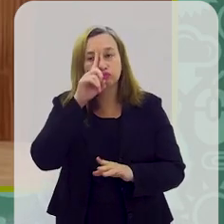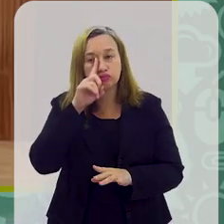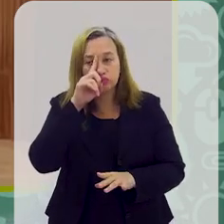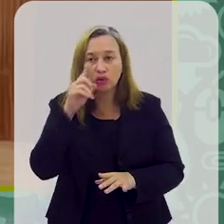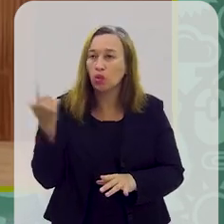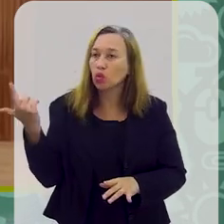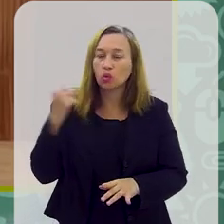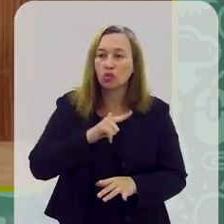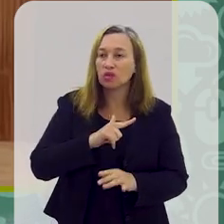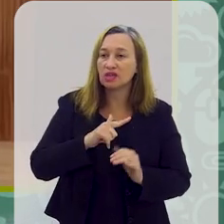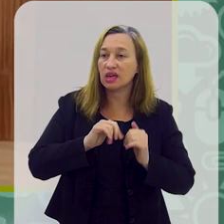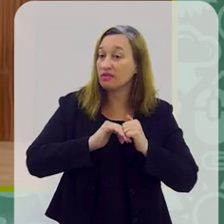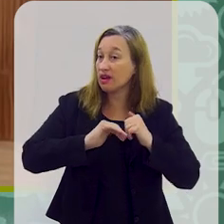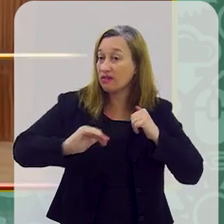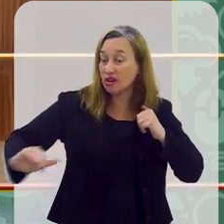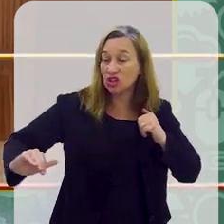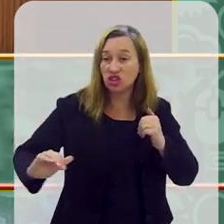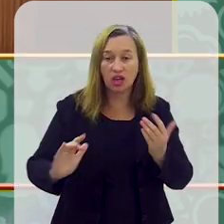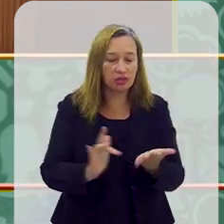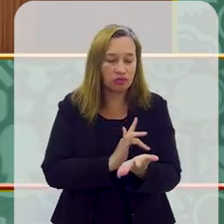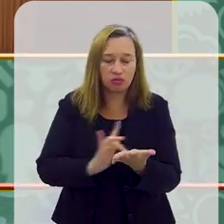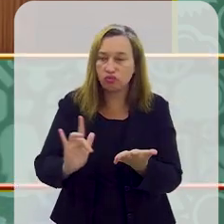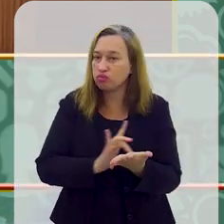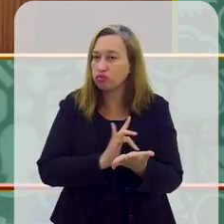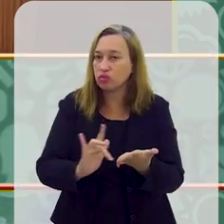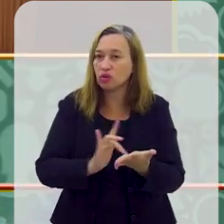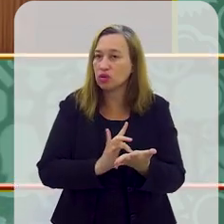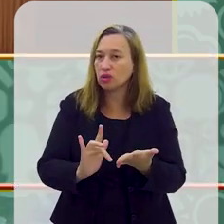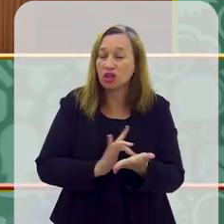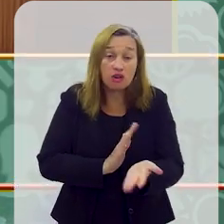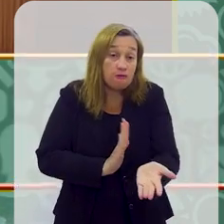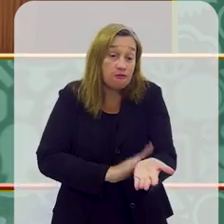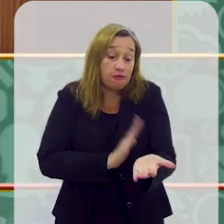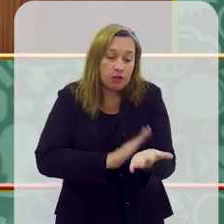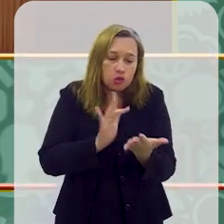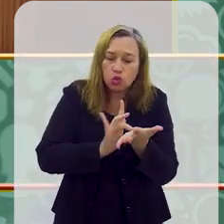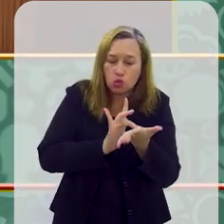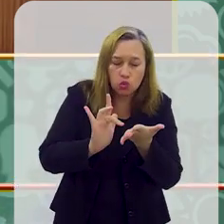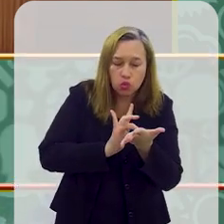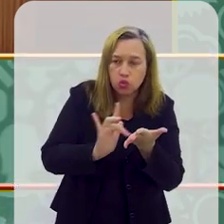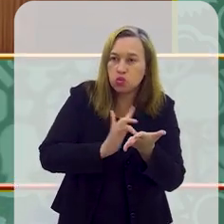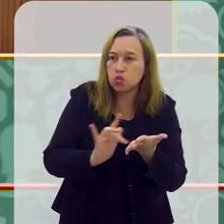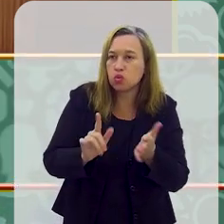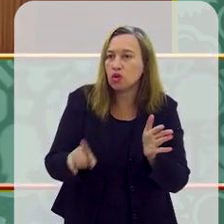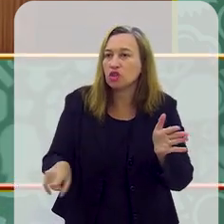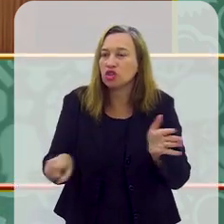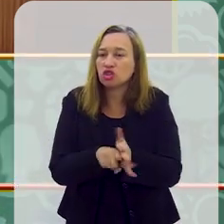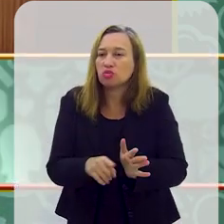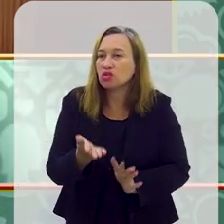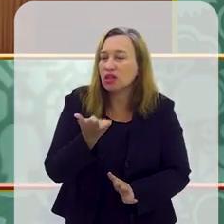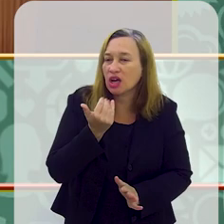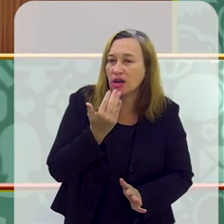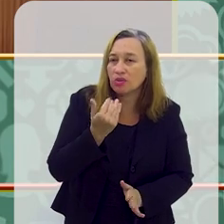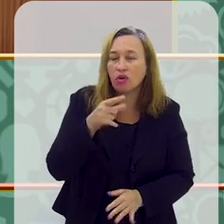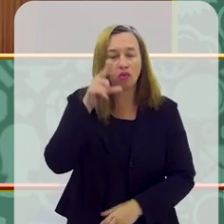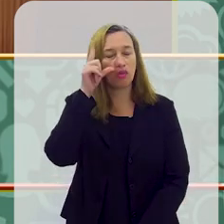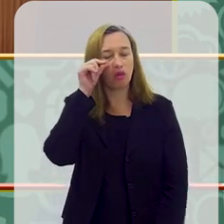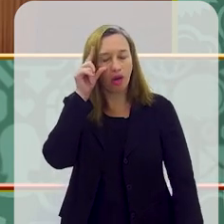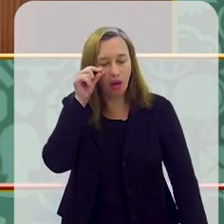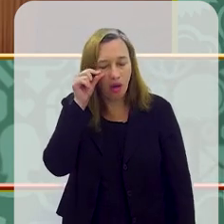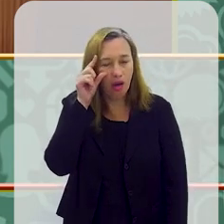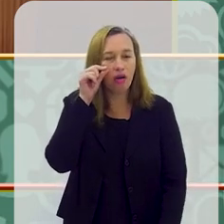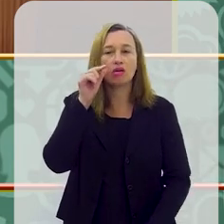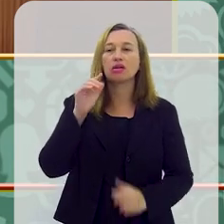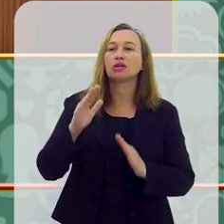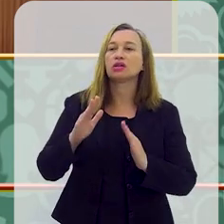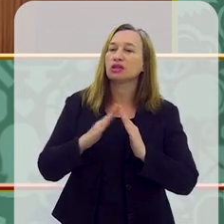uso abusivo, quando ela não consegue ficar longe, ela já não consegue, ela tem impactos no sono, na alimentação, na